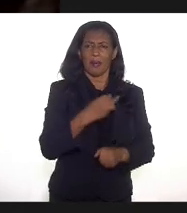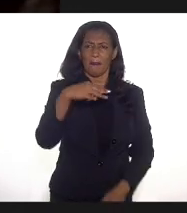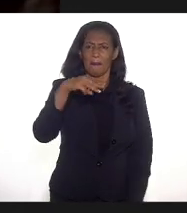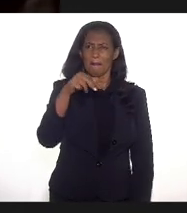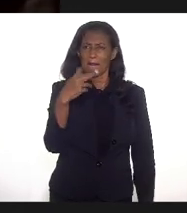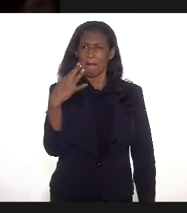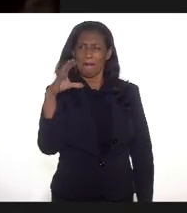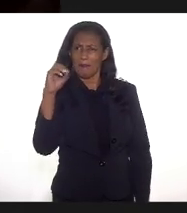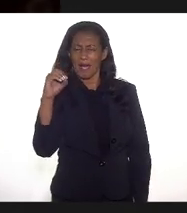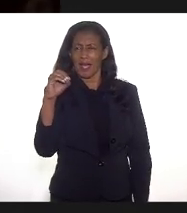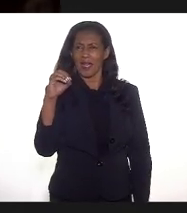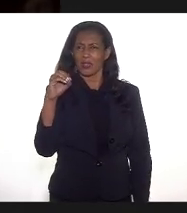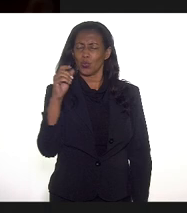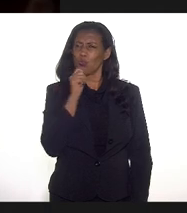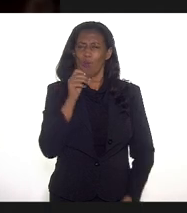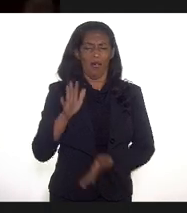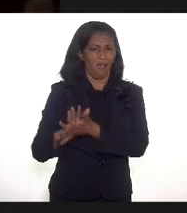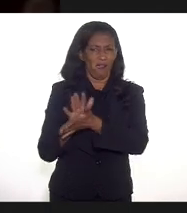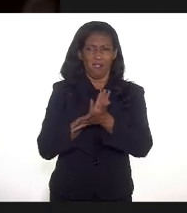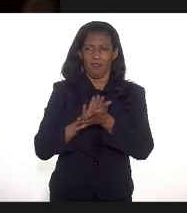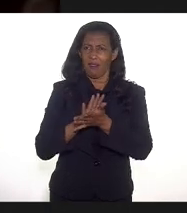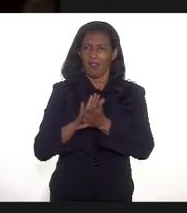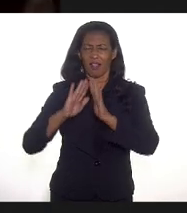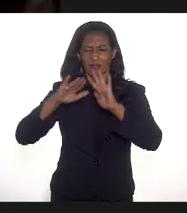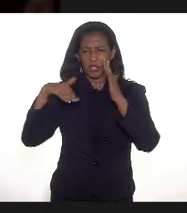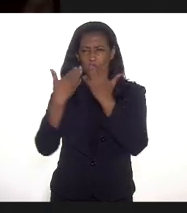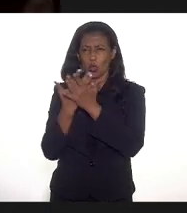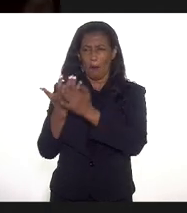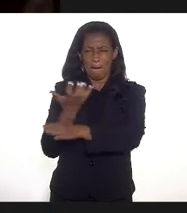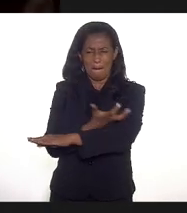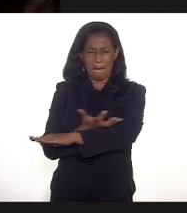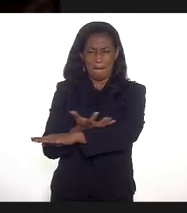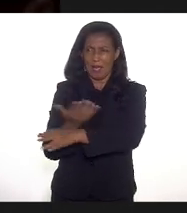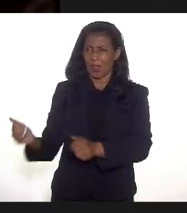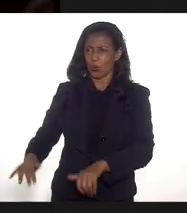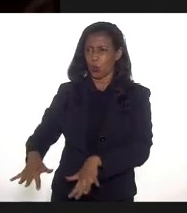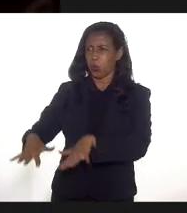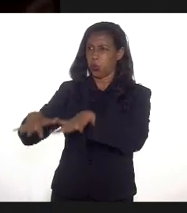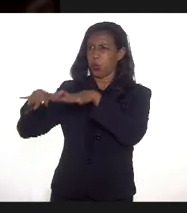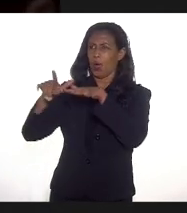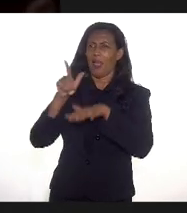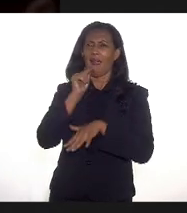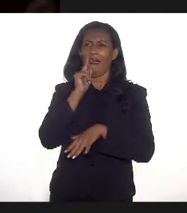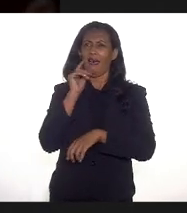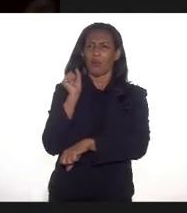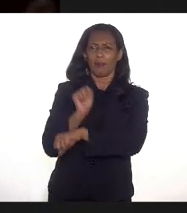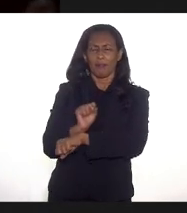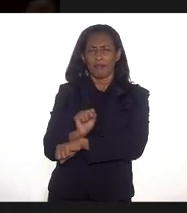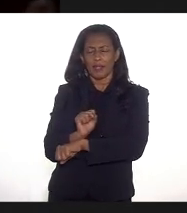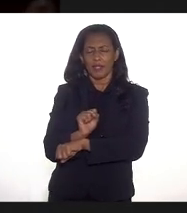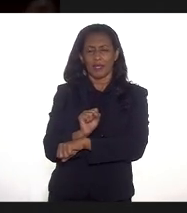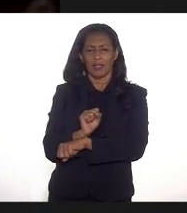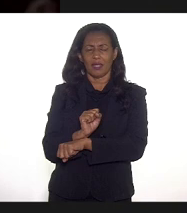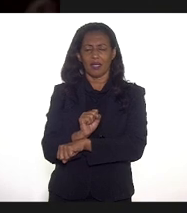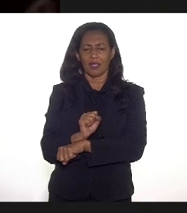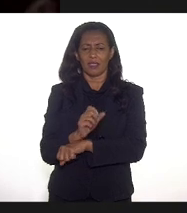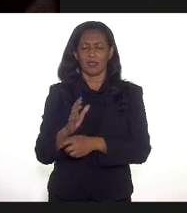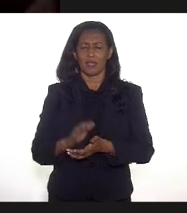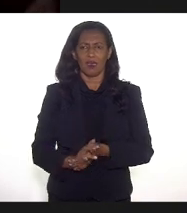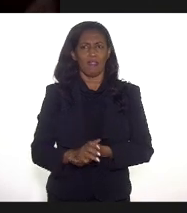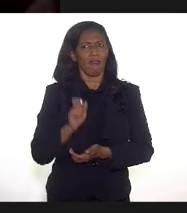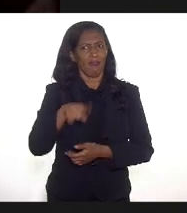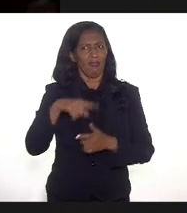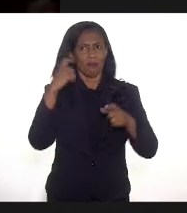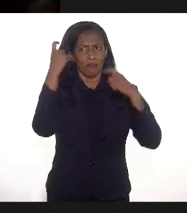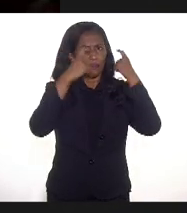situação preocupante, as unidades estão com matos, piscina do Izerge com água parada, enfim. São questões muito